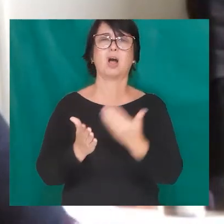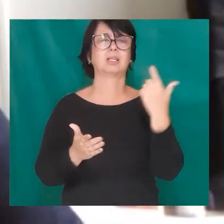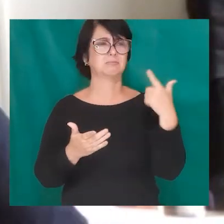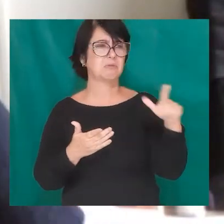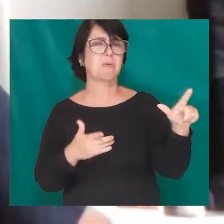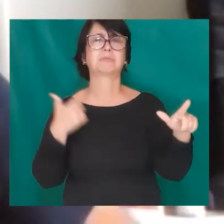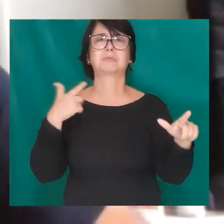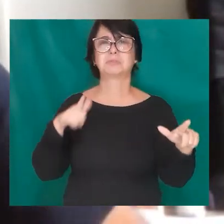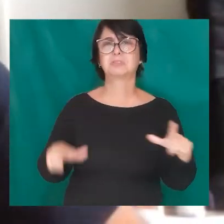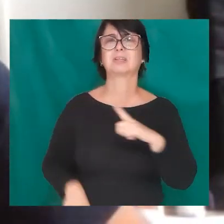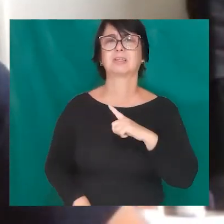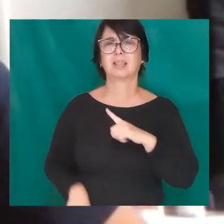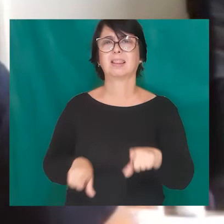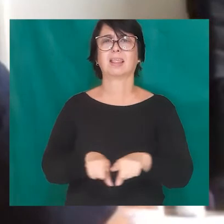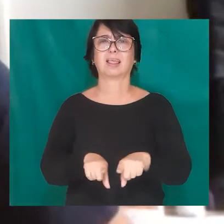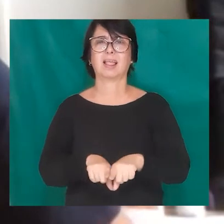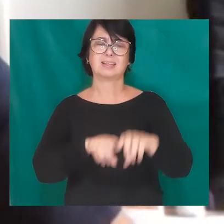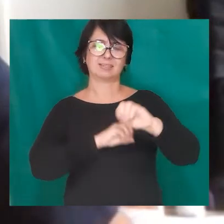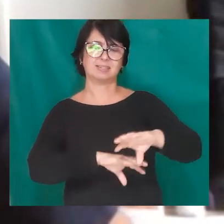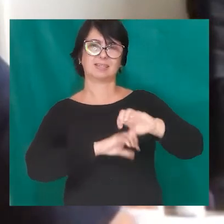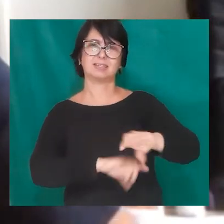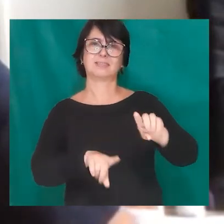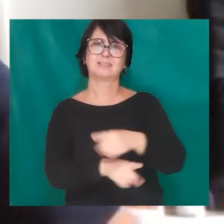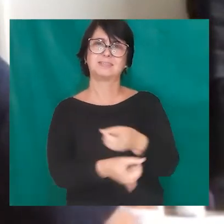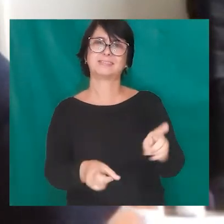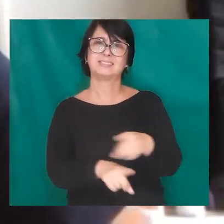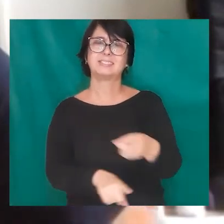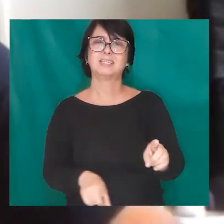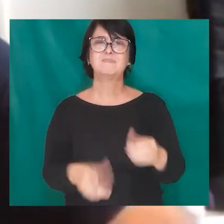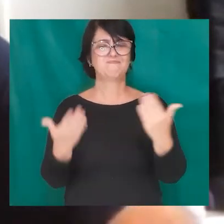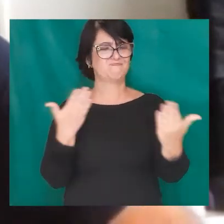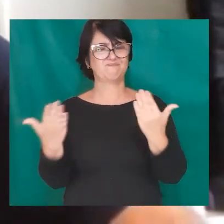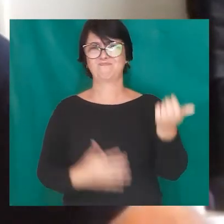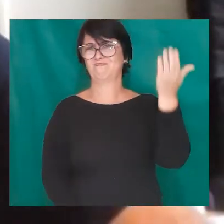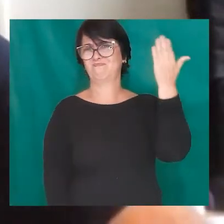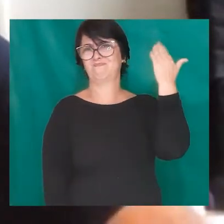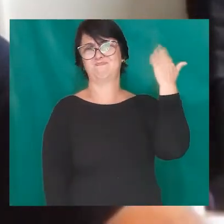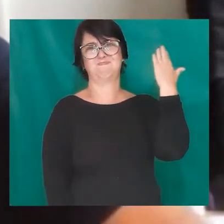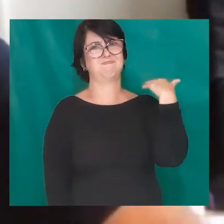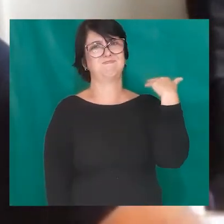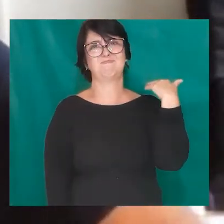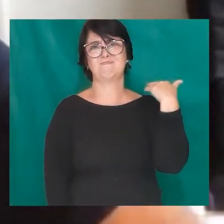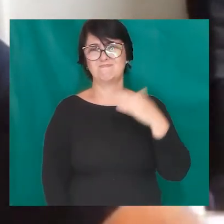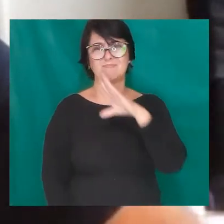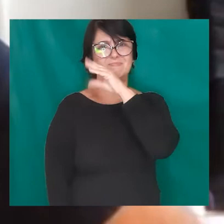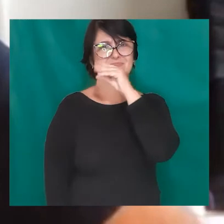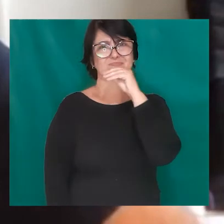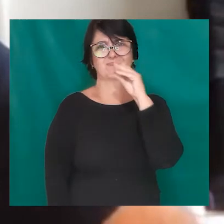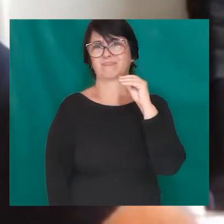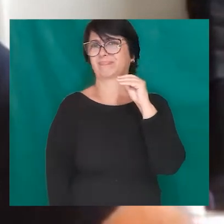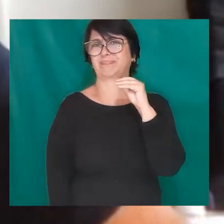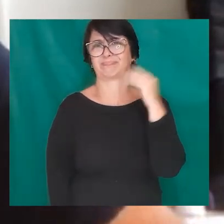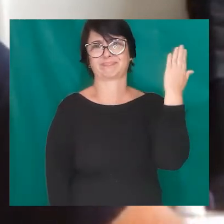também, em termos de ensino de música, nem se compara com a época que eu cresci também, a época que eu era adolescente, tudo